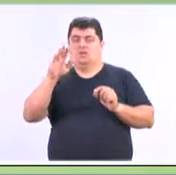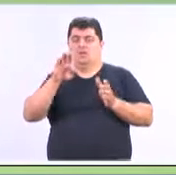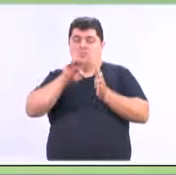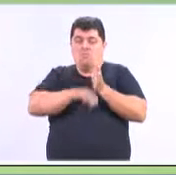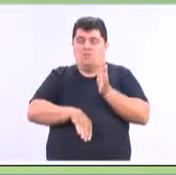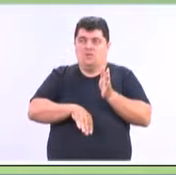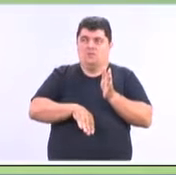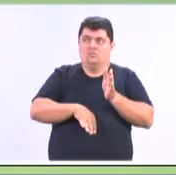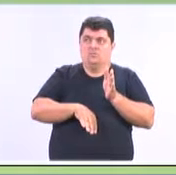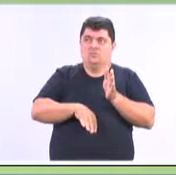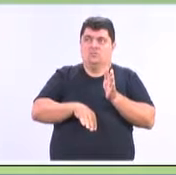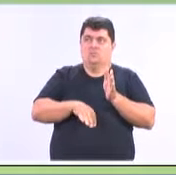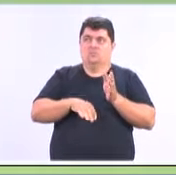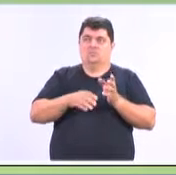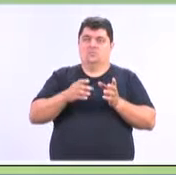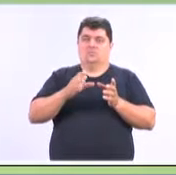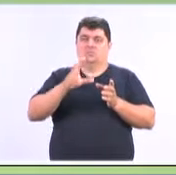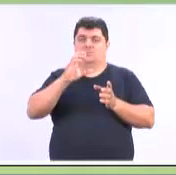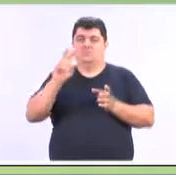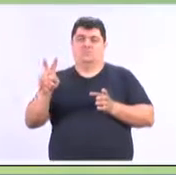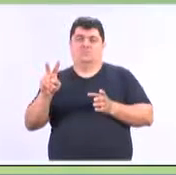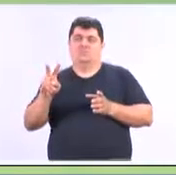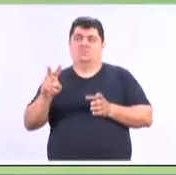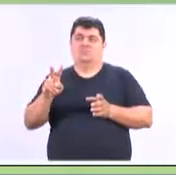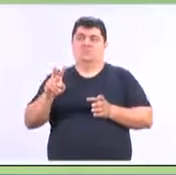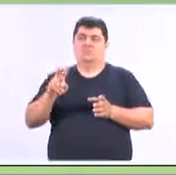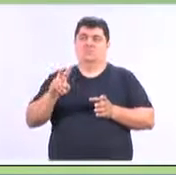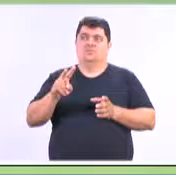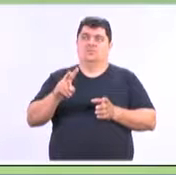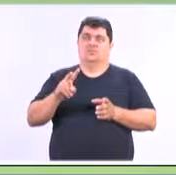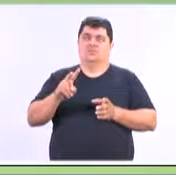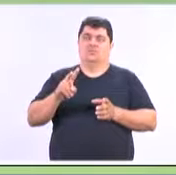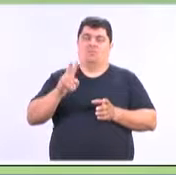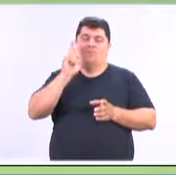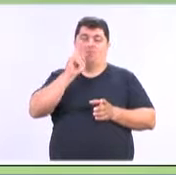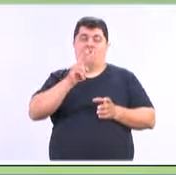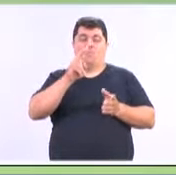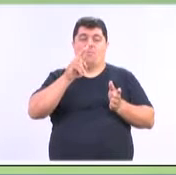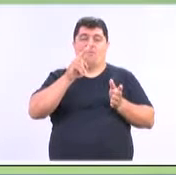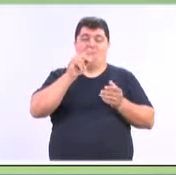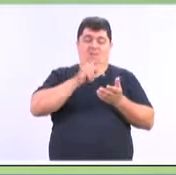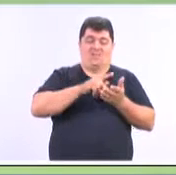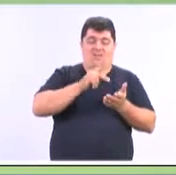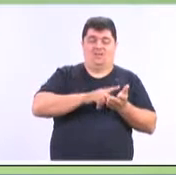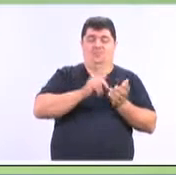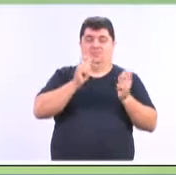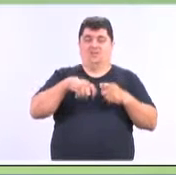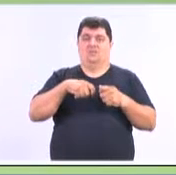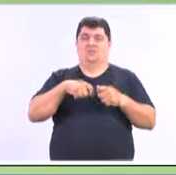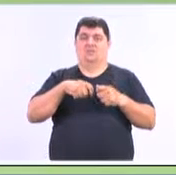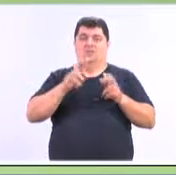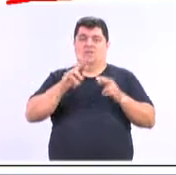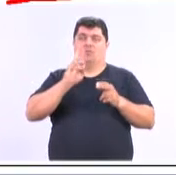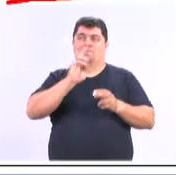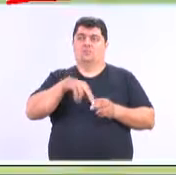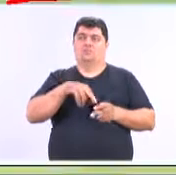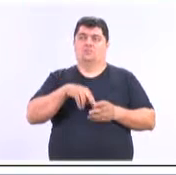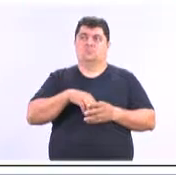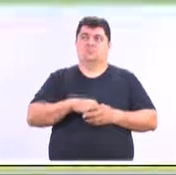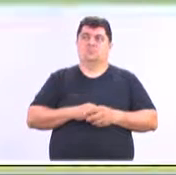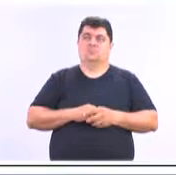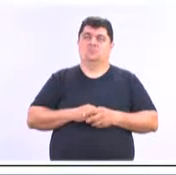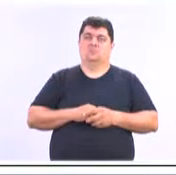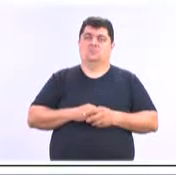menos custos das vendas. Eu saio da teoria e venho para a prática. É igual ao resultado bruto. Aí quando a gente